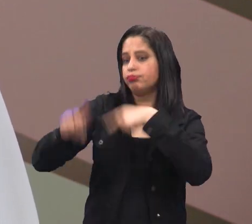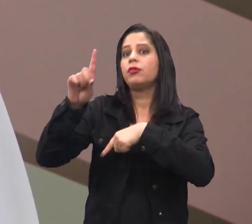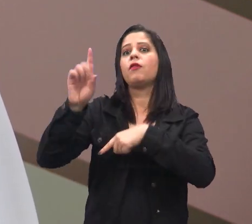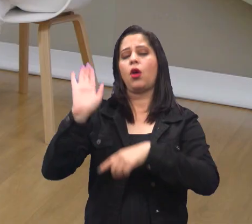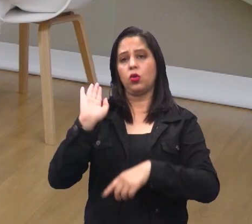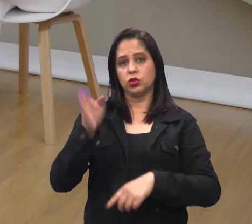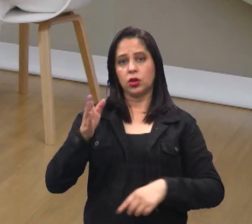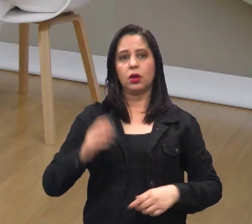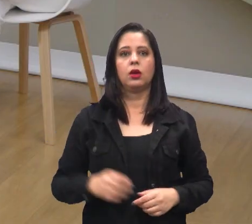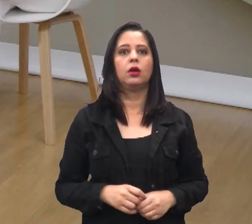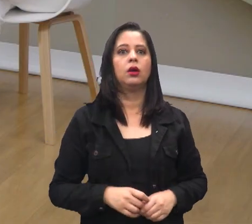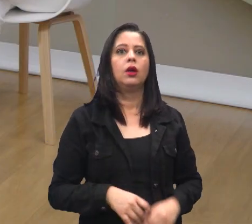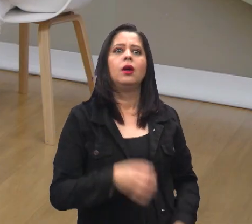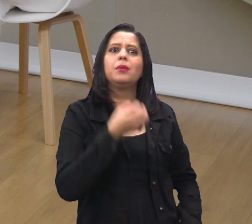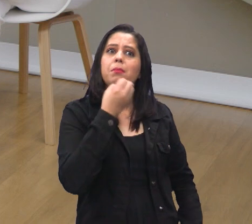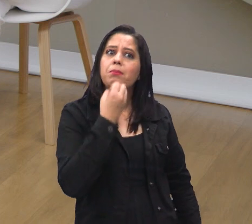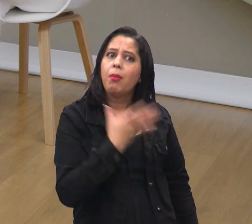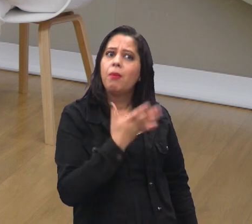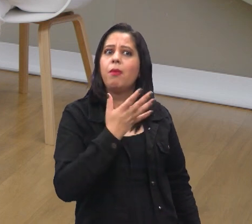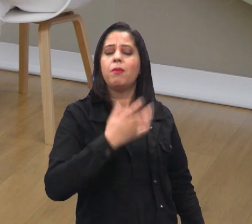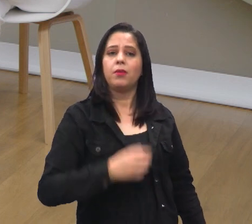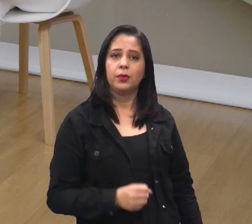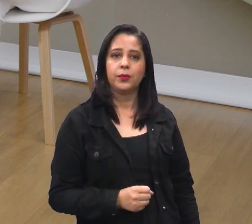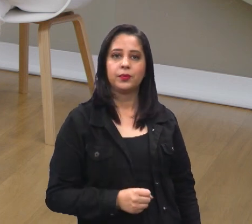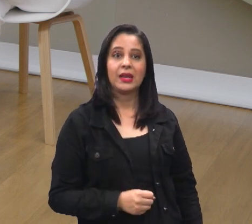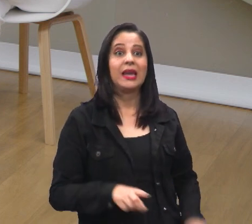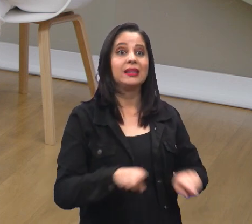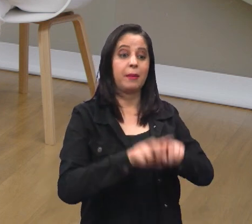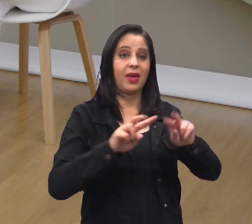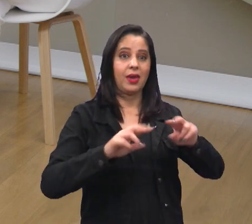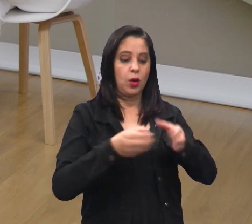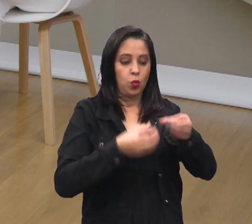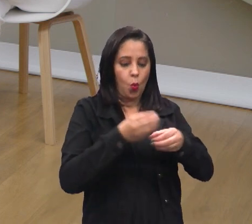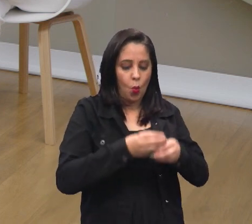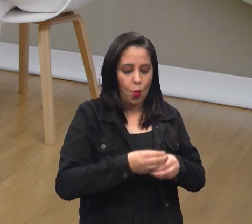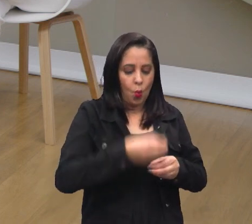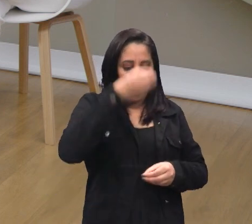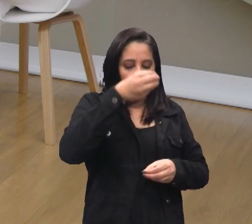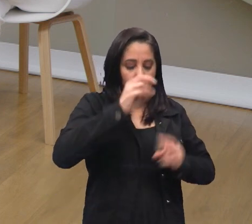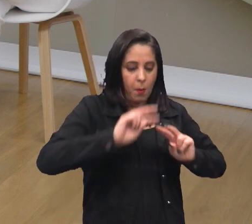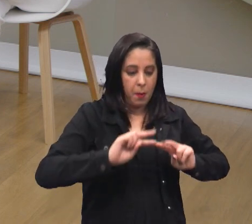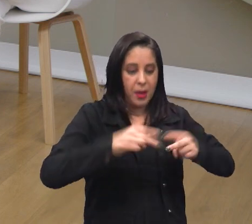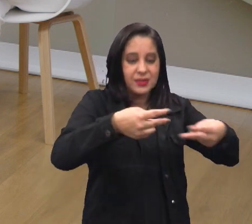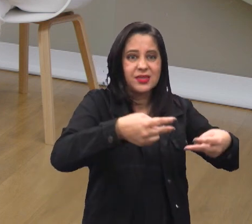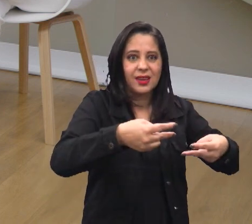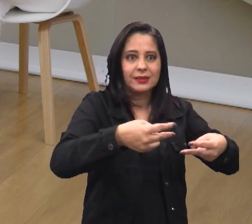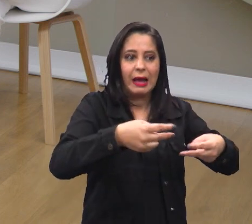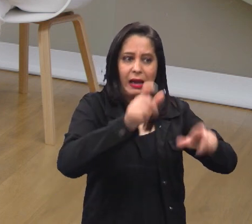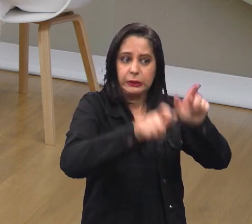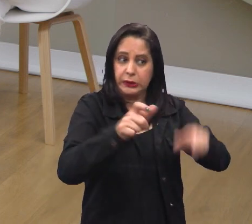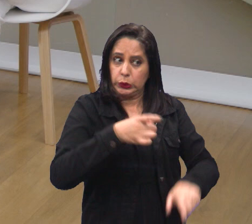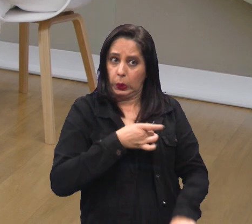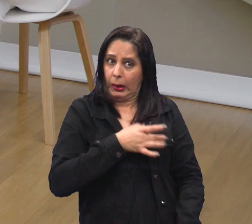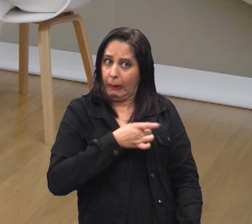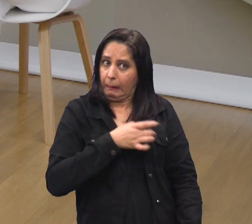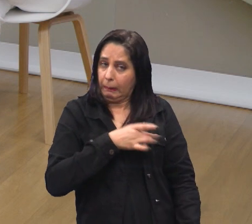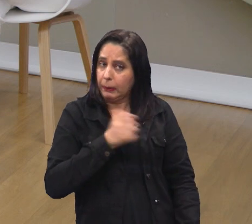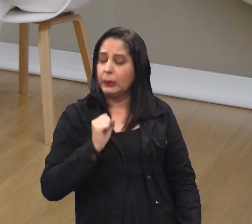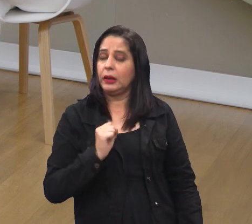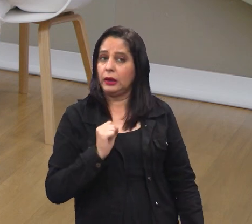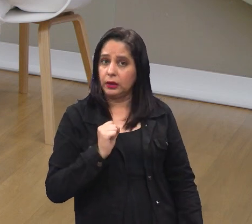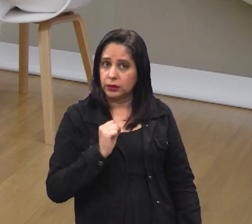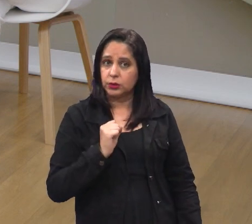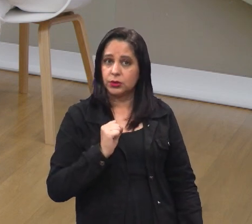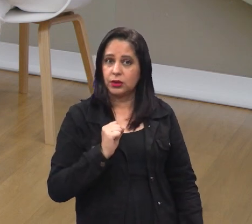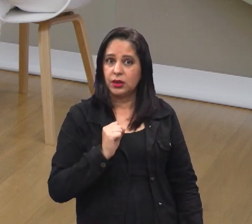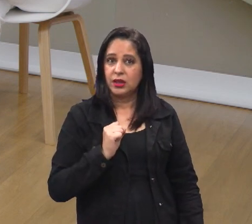anos. Nossa, que notícia boa. E transplante de medula, muitas pessoas têm medo, muitas pessoas ainda geram muitas dúvidas.